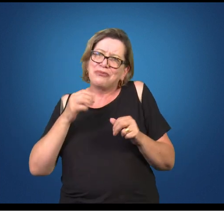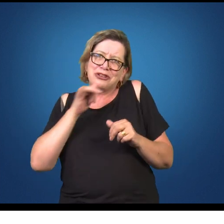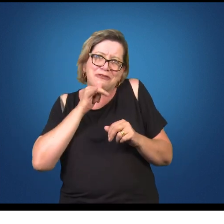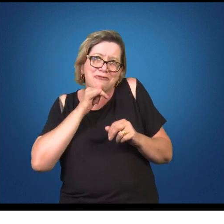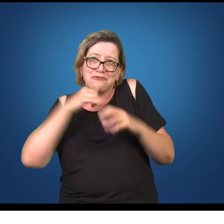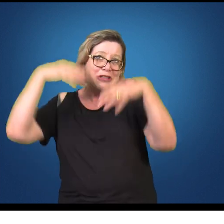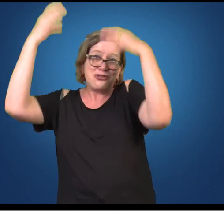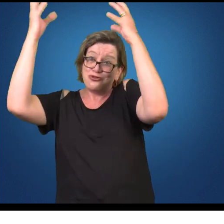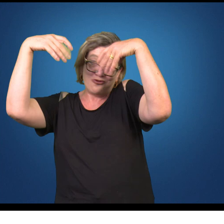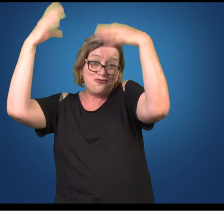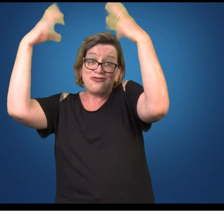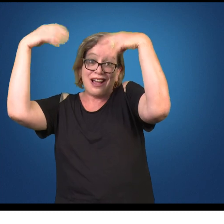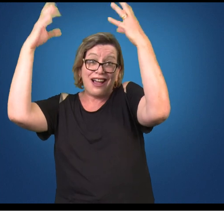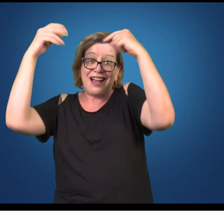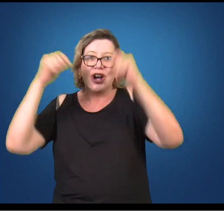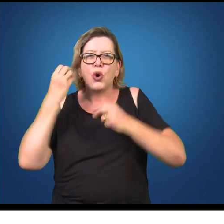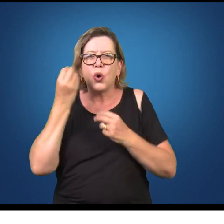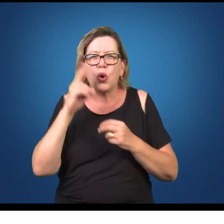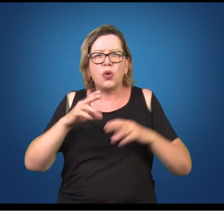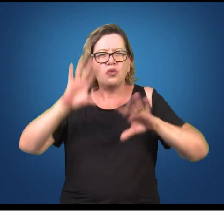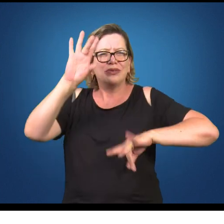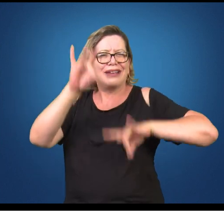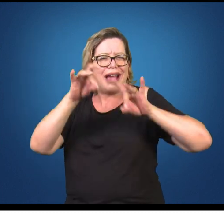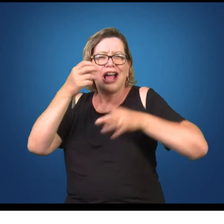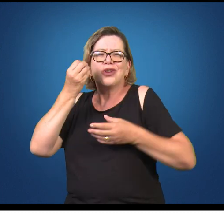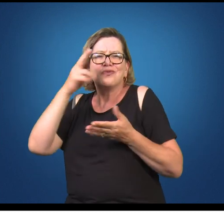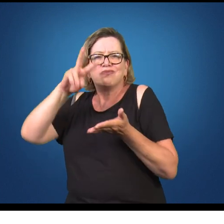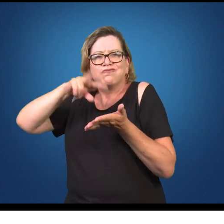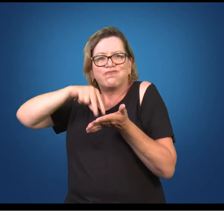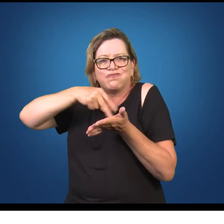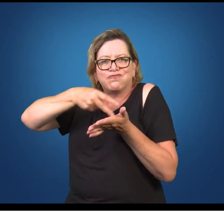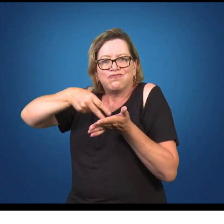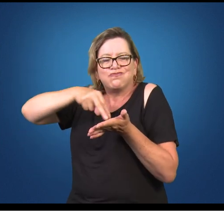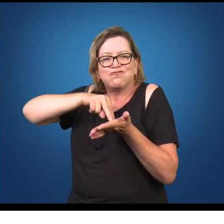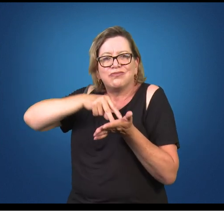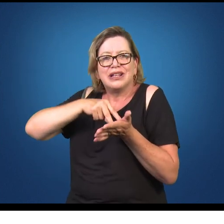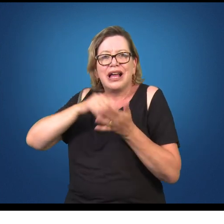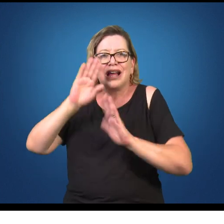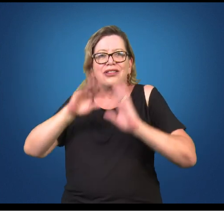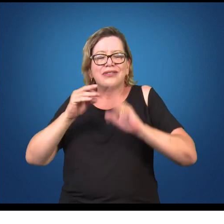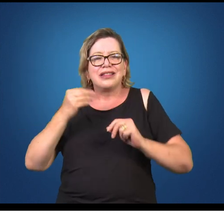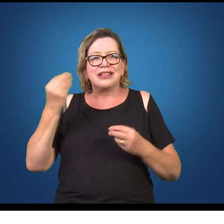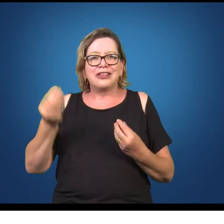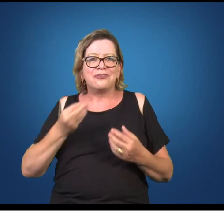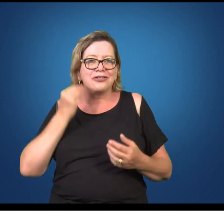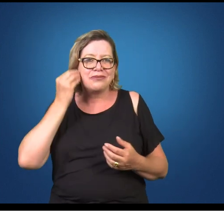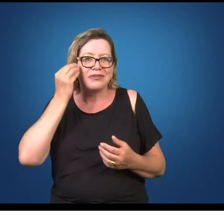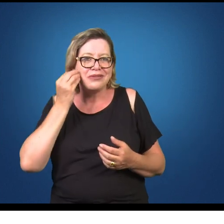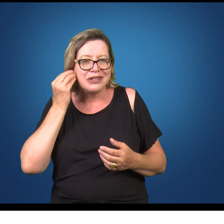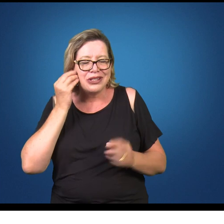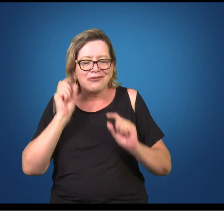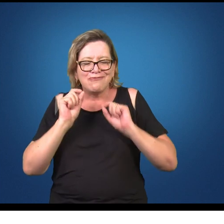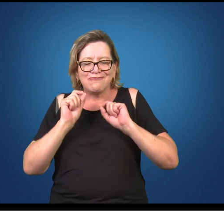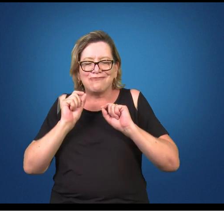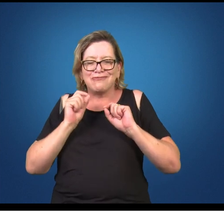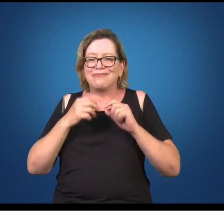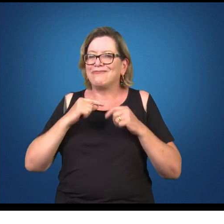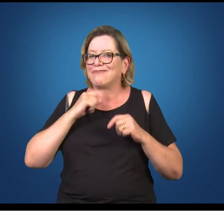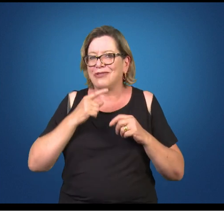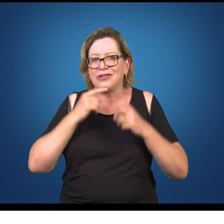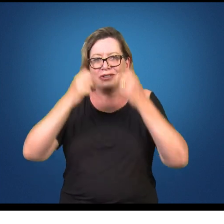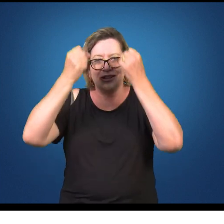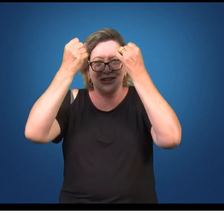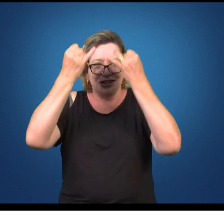com um espetáculo de sim. dança, e eu vivencio algo inexplicável, porque